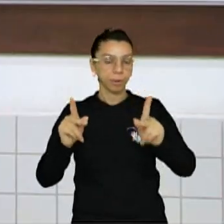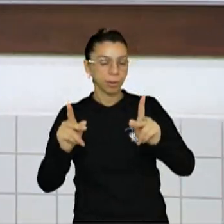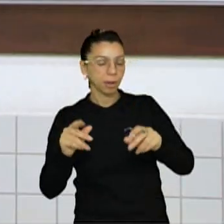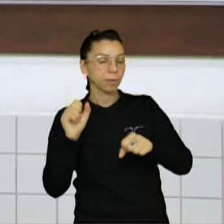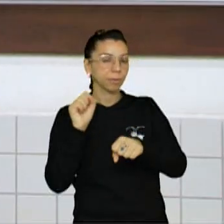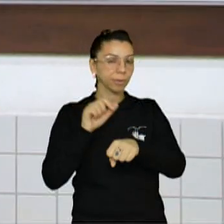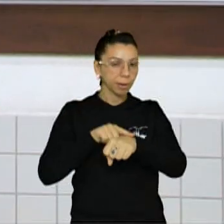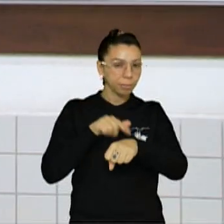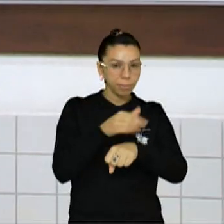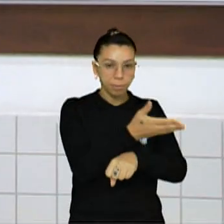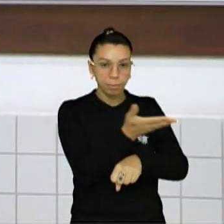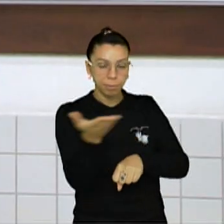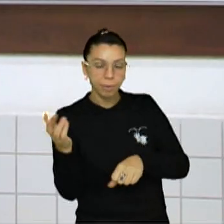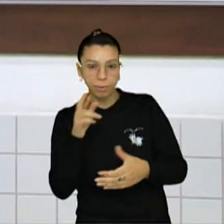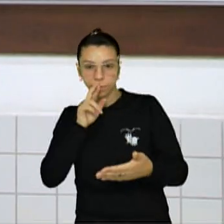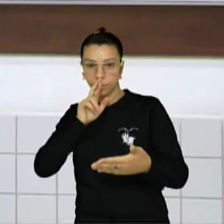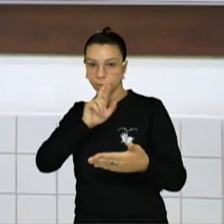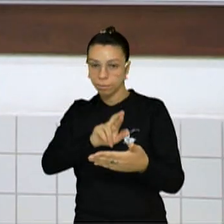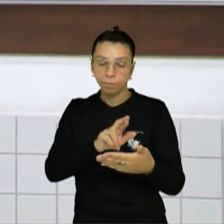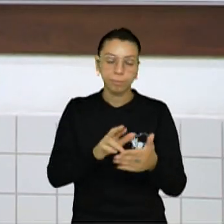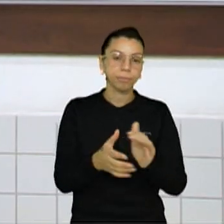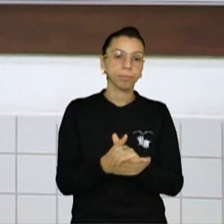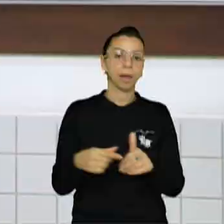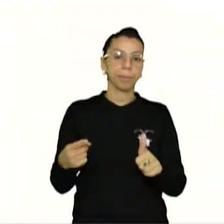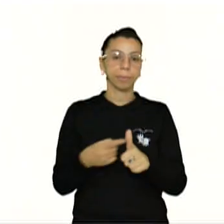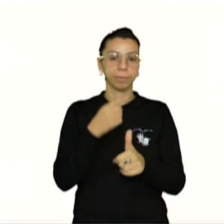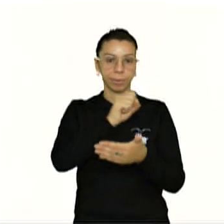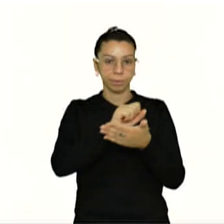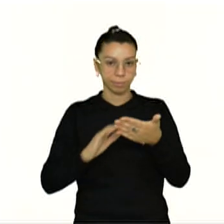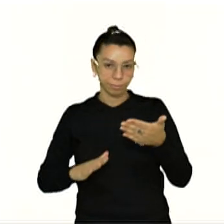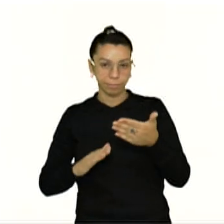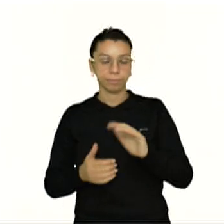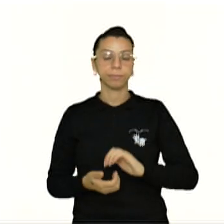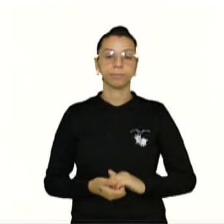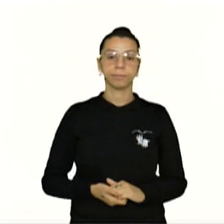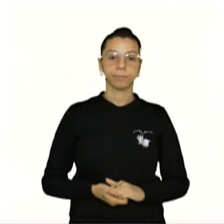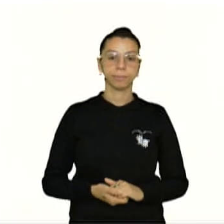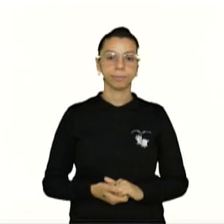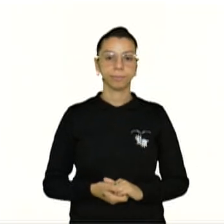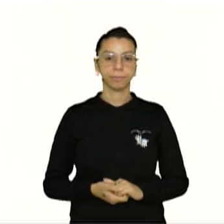pessoal, um tempinho para vocês resolverem a primeira atividade.